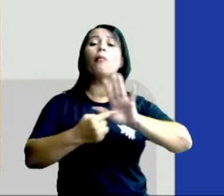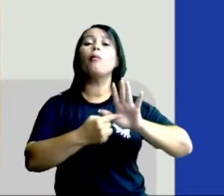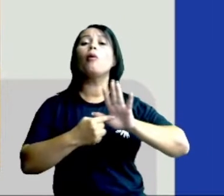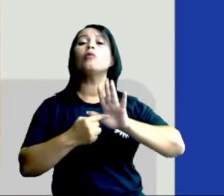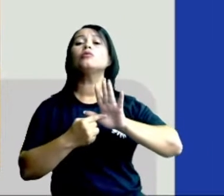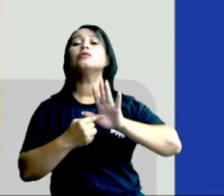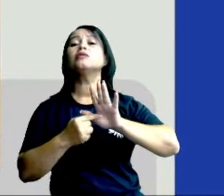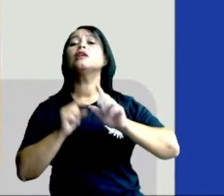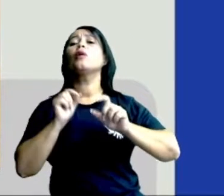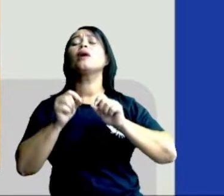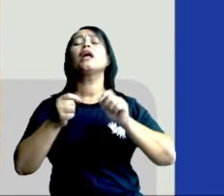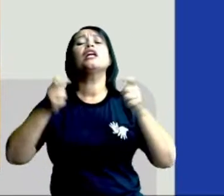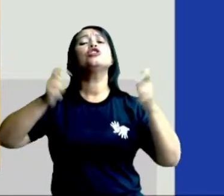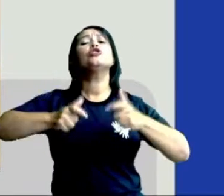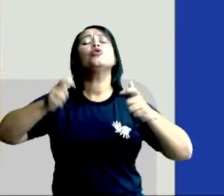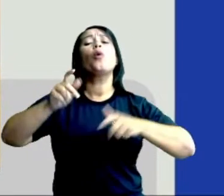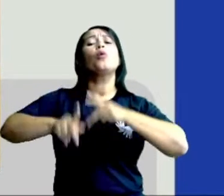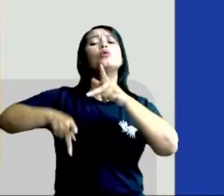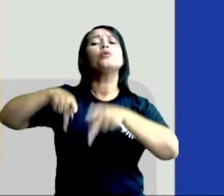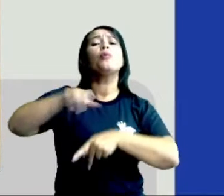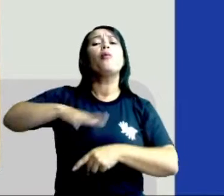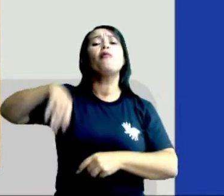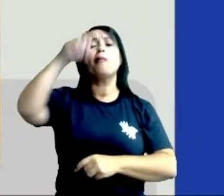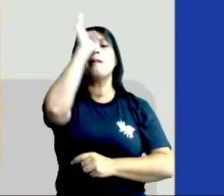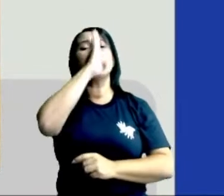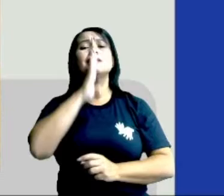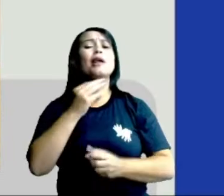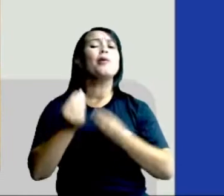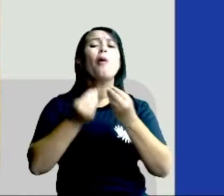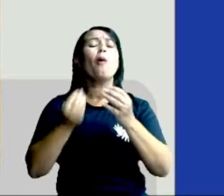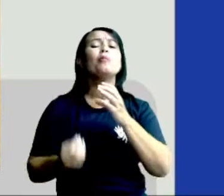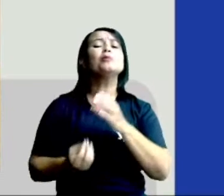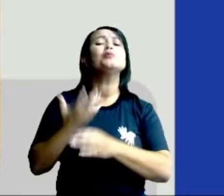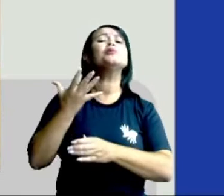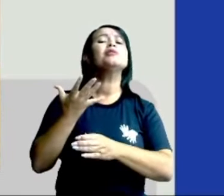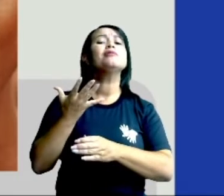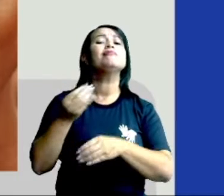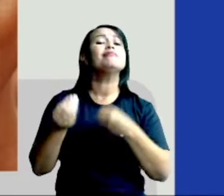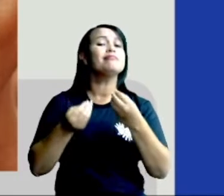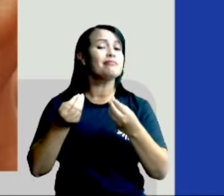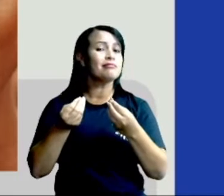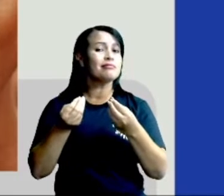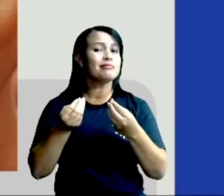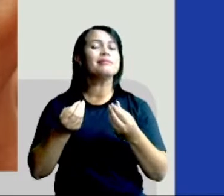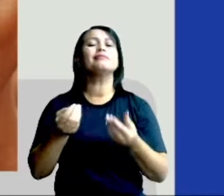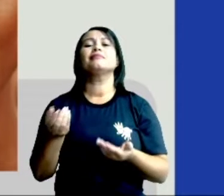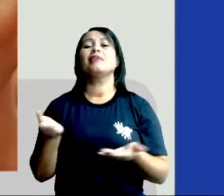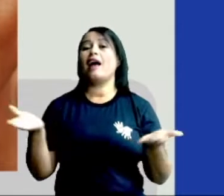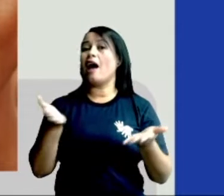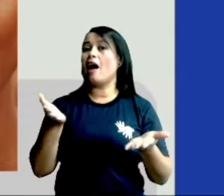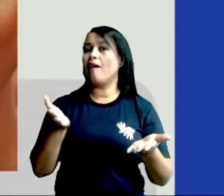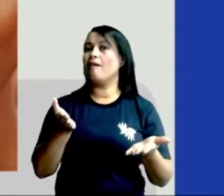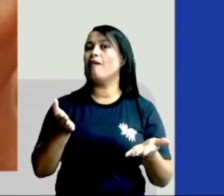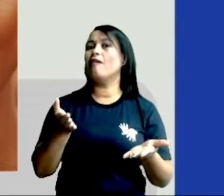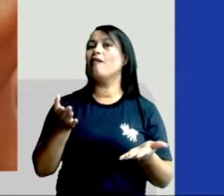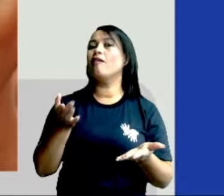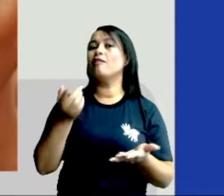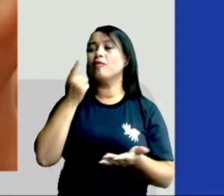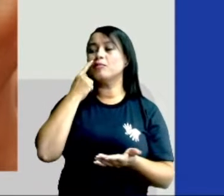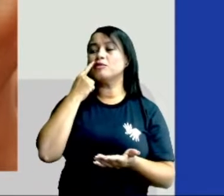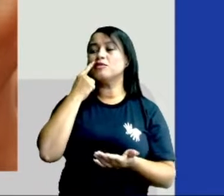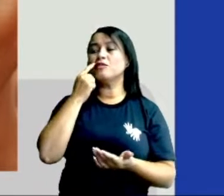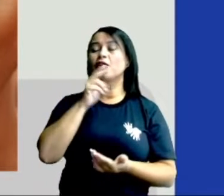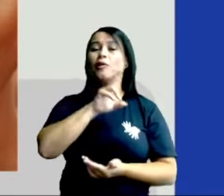perguntar a vocês de onde vem o povo brasileiro, né? E aí a gente vem de uma coisa